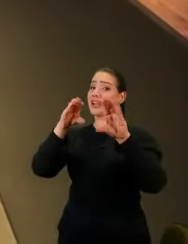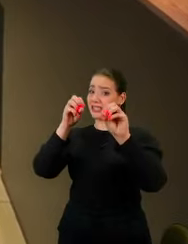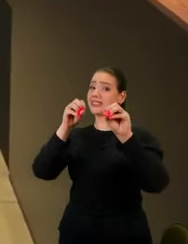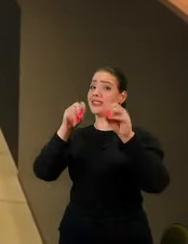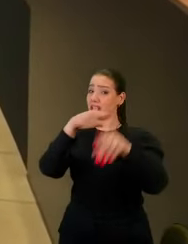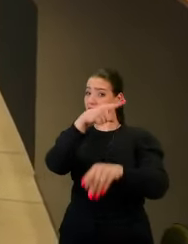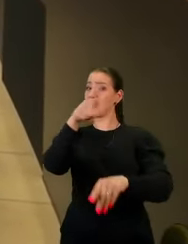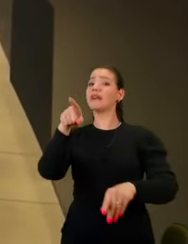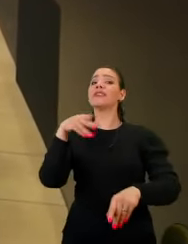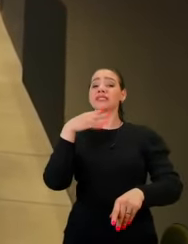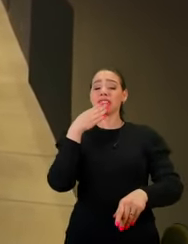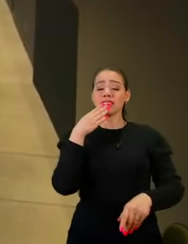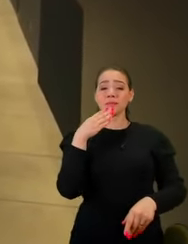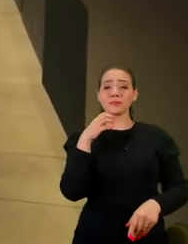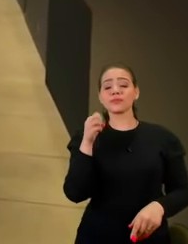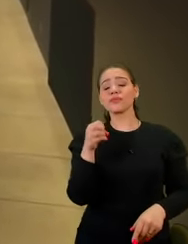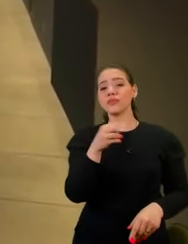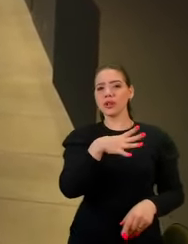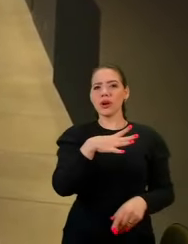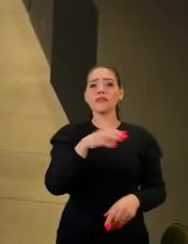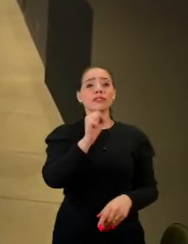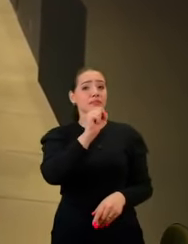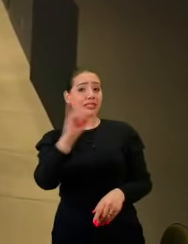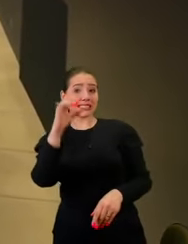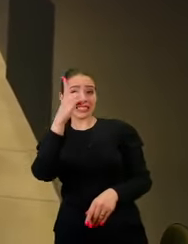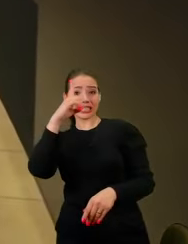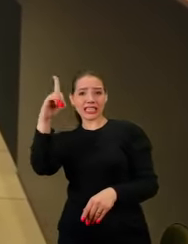de compor e de tocar, eu quero te